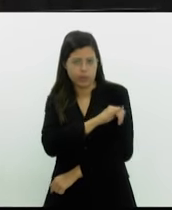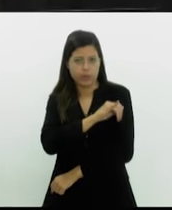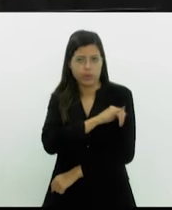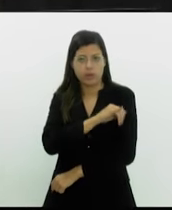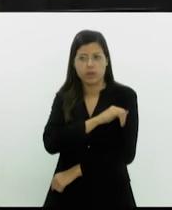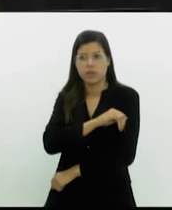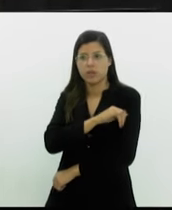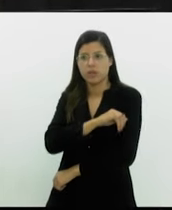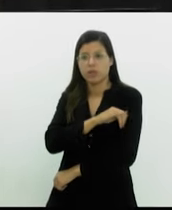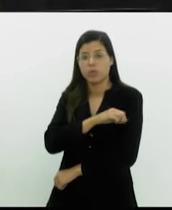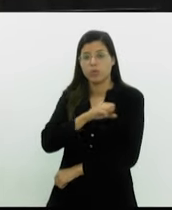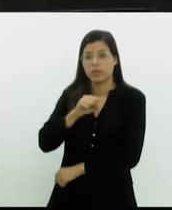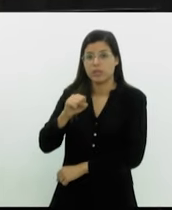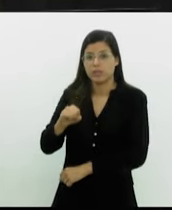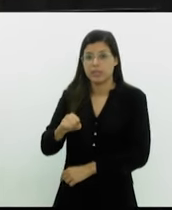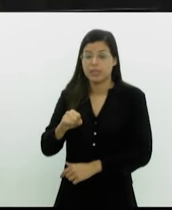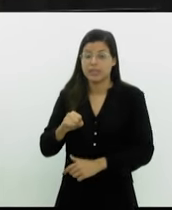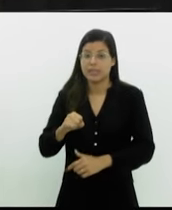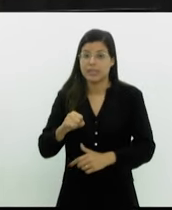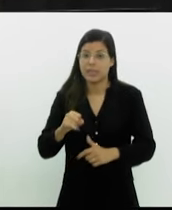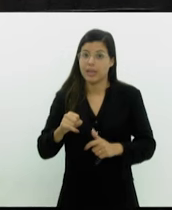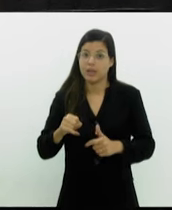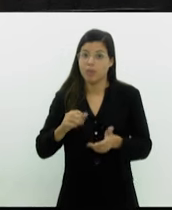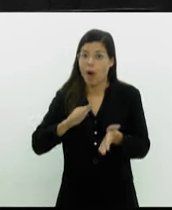expansionismo da base de gastos,